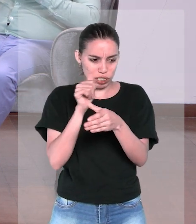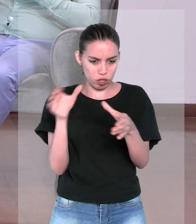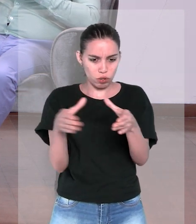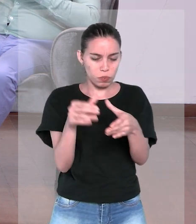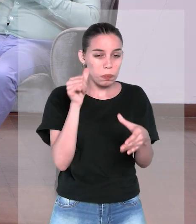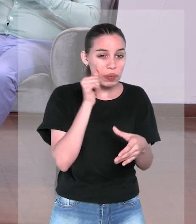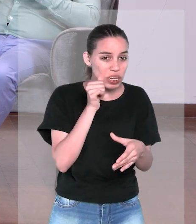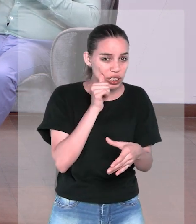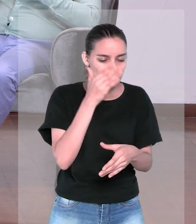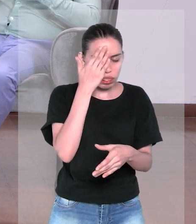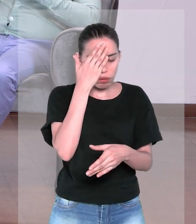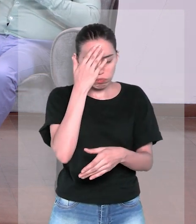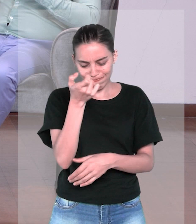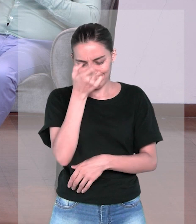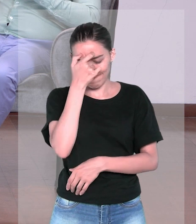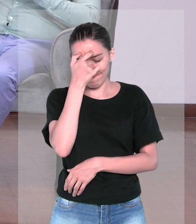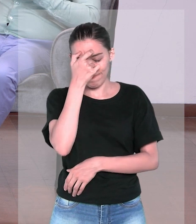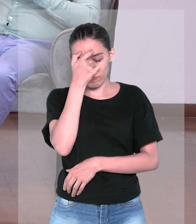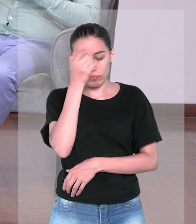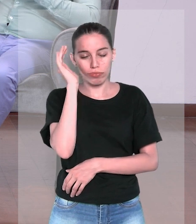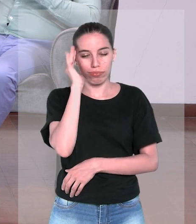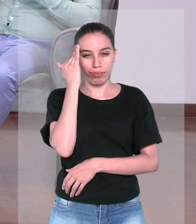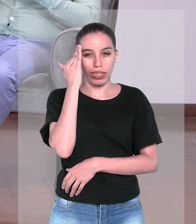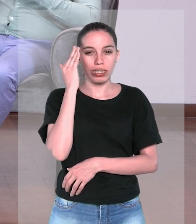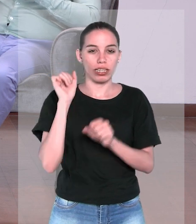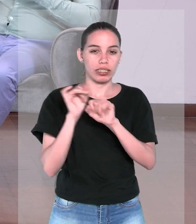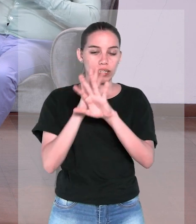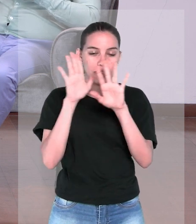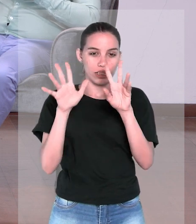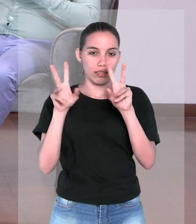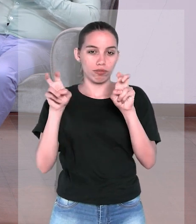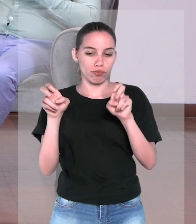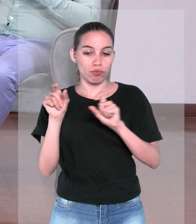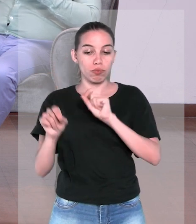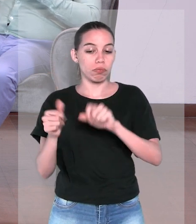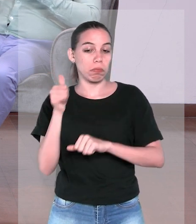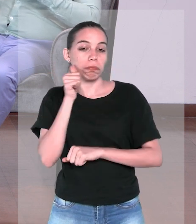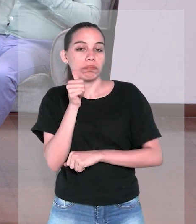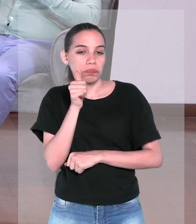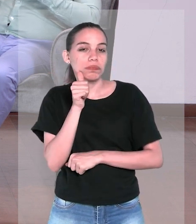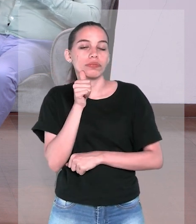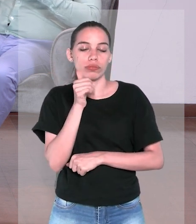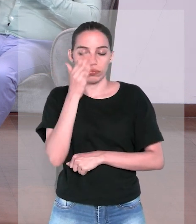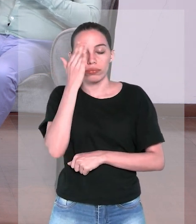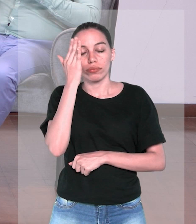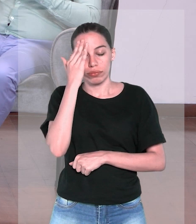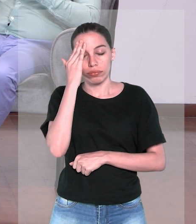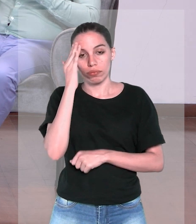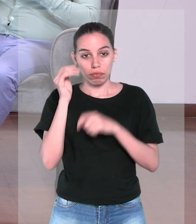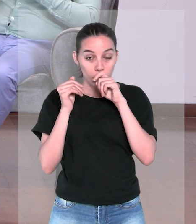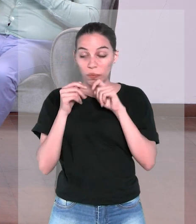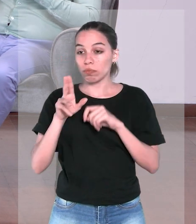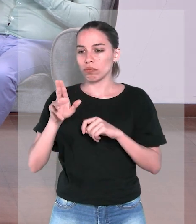melhor compreensão sobre transgênero, sobre transexualidade, eles tinham uma melhor